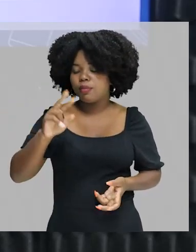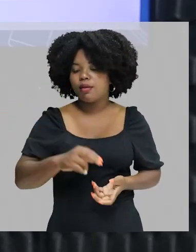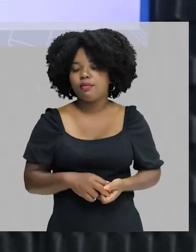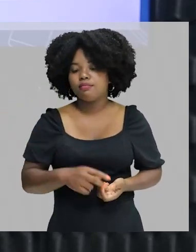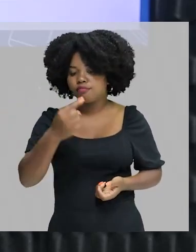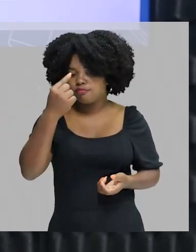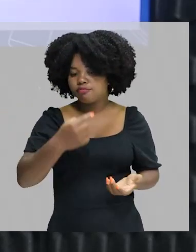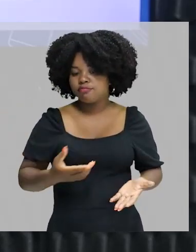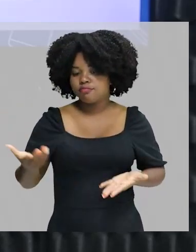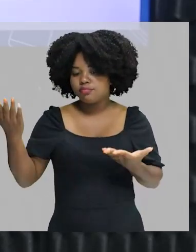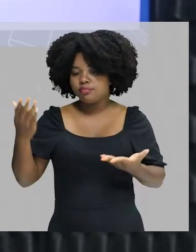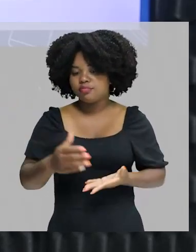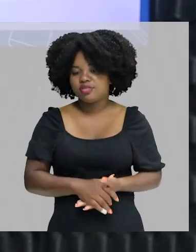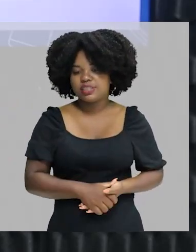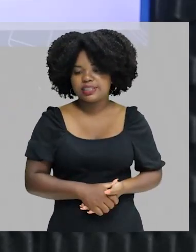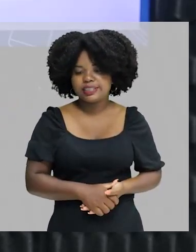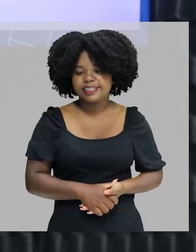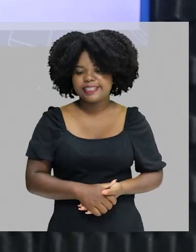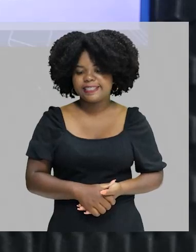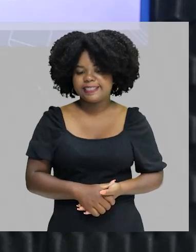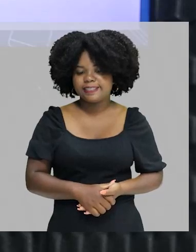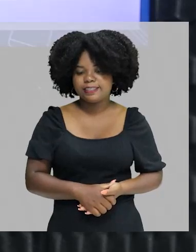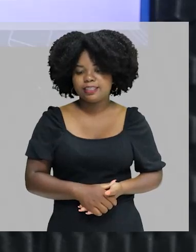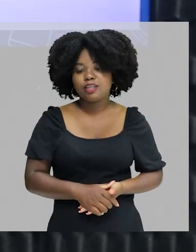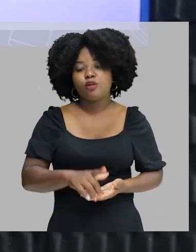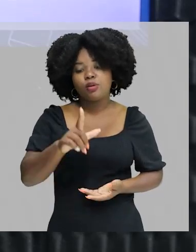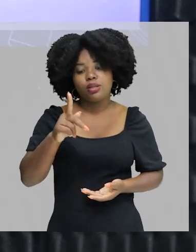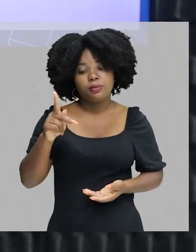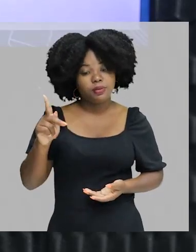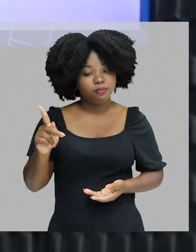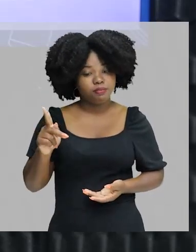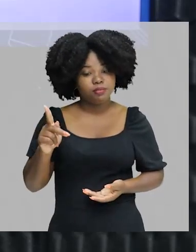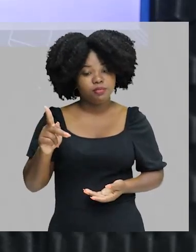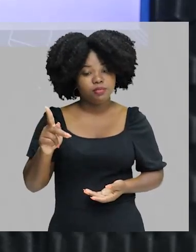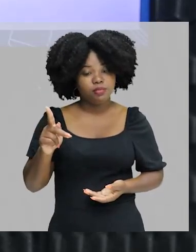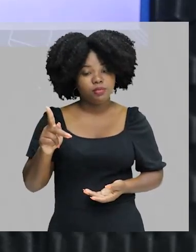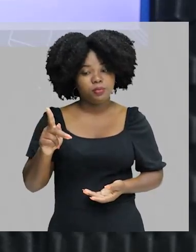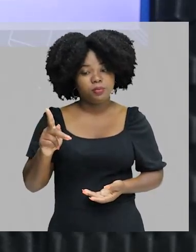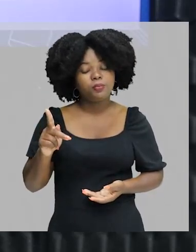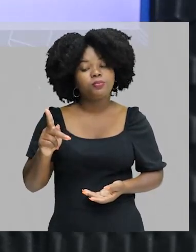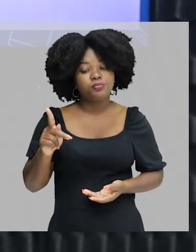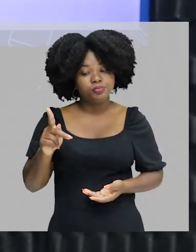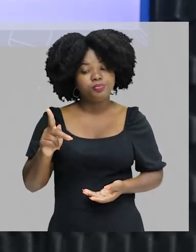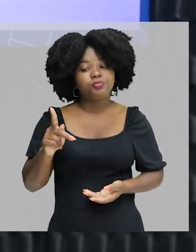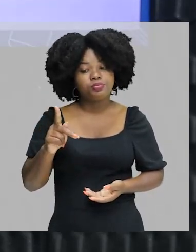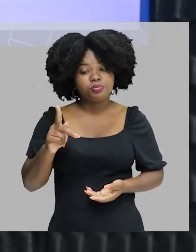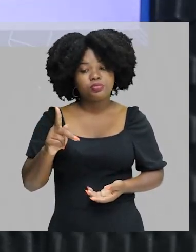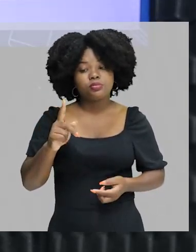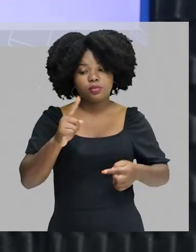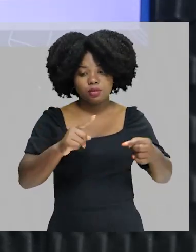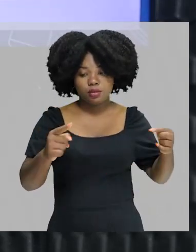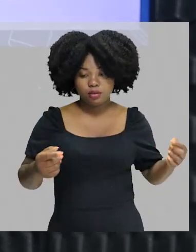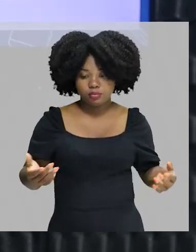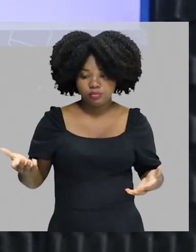Já ouviu nesse termo disco de vinil ou LP? Justamente esse produto, né?